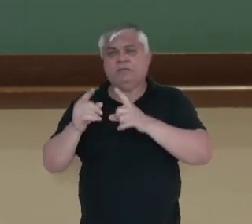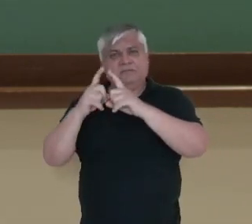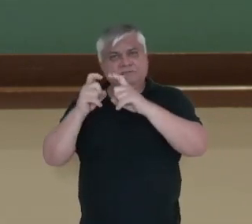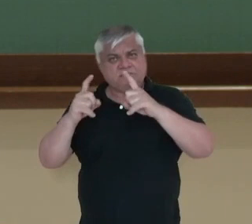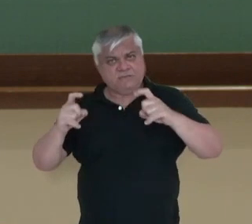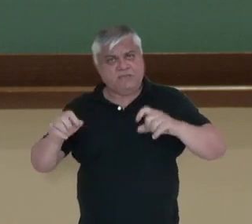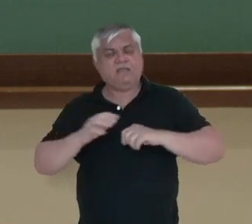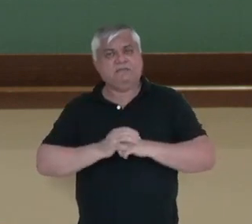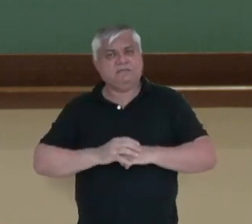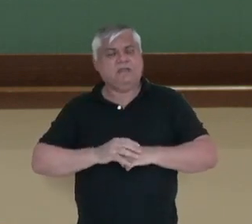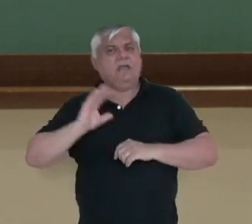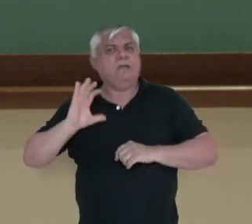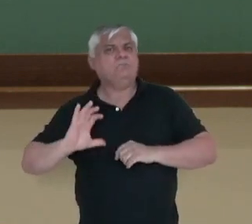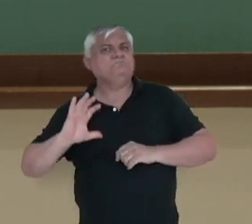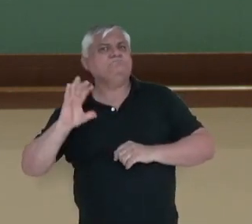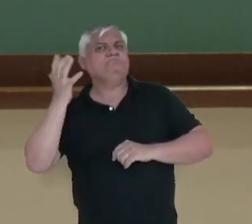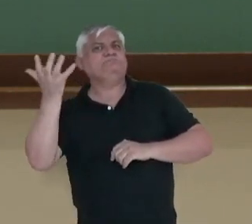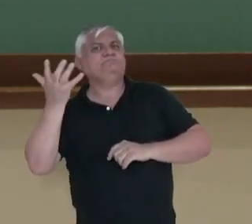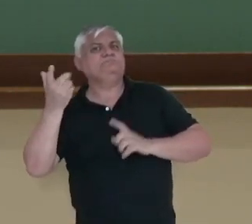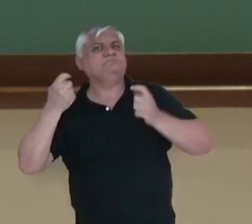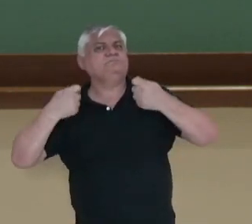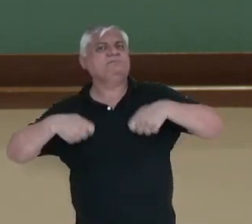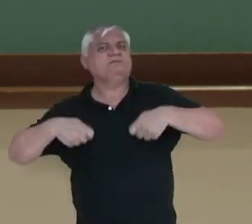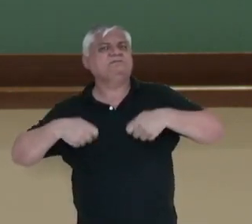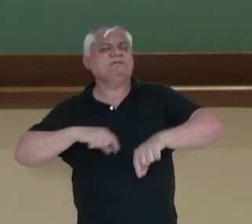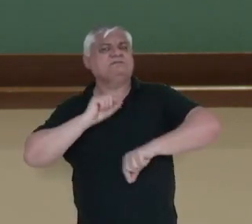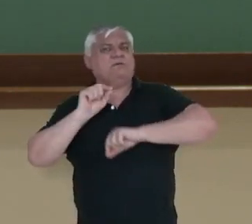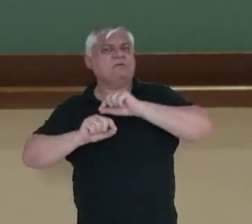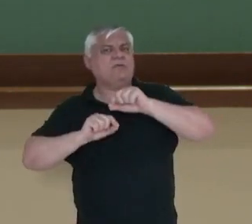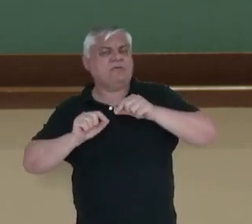determinada causa, necessariamente